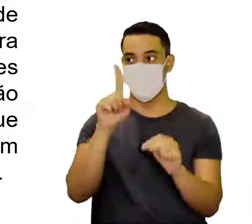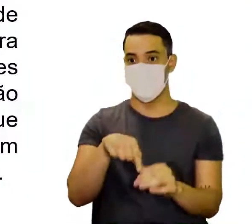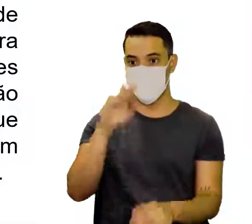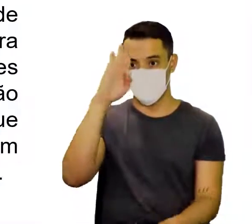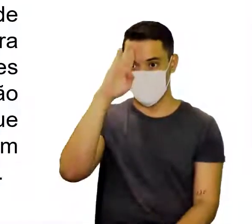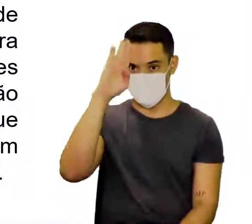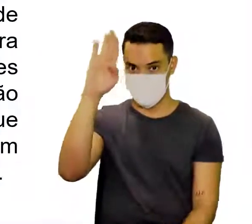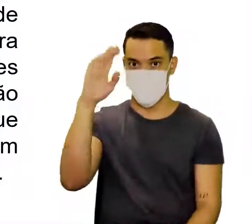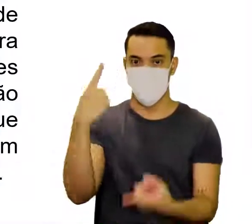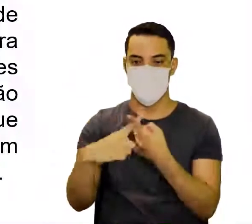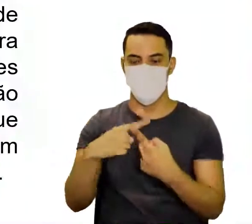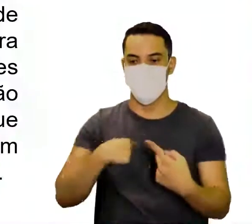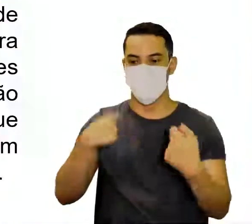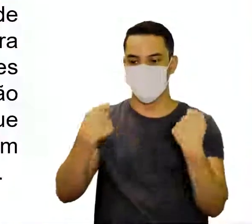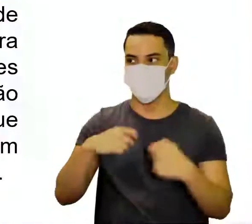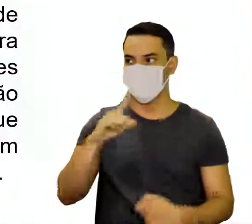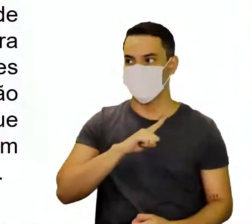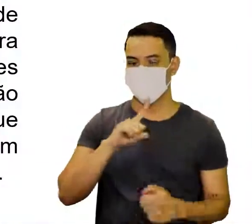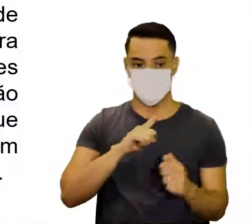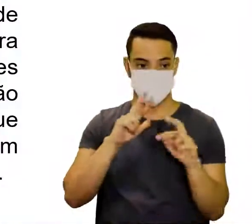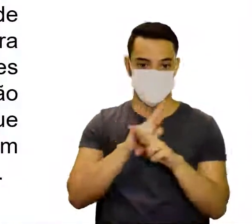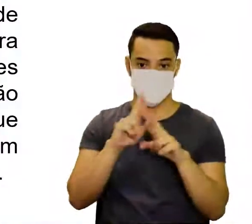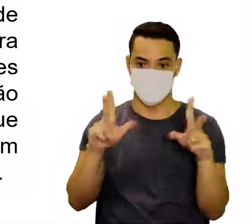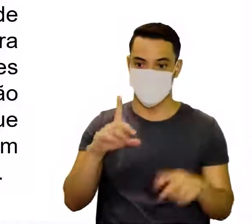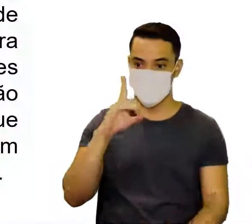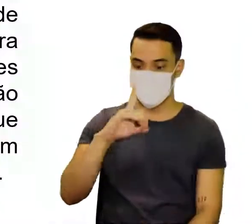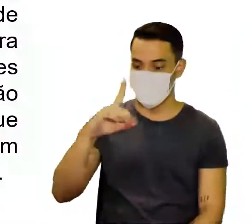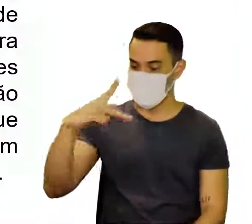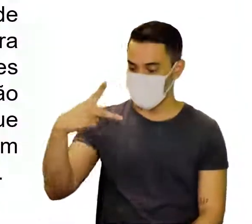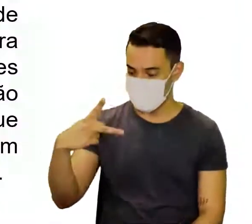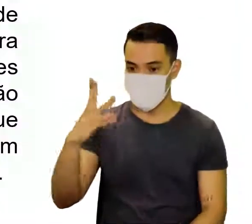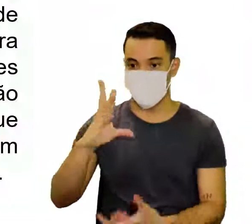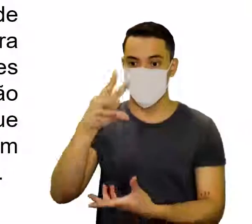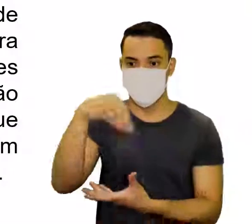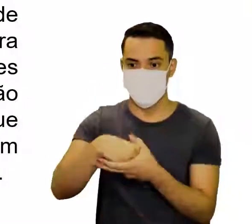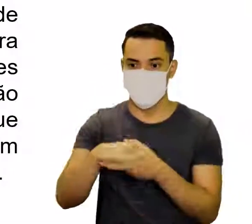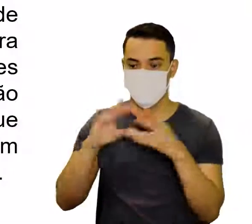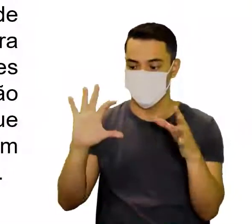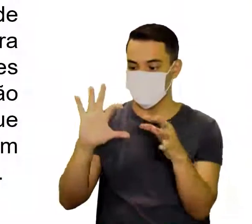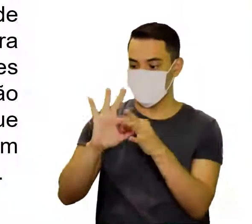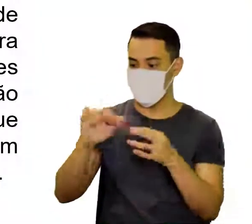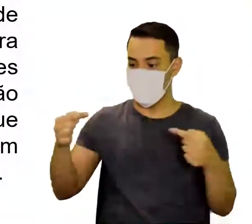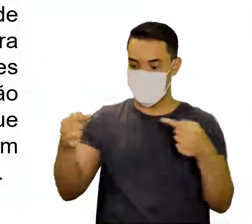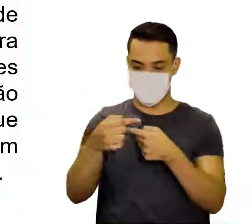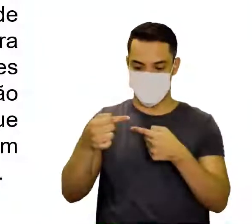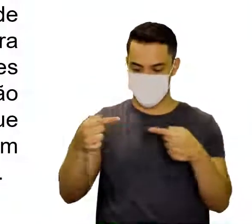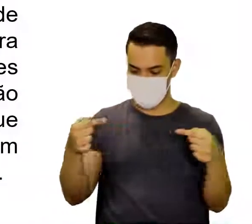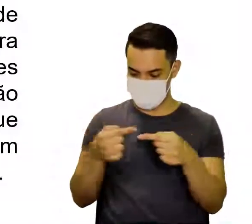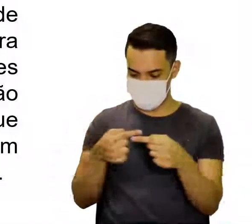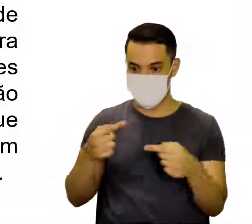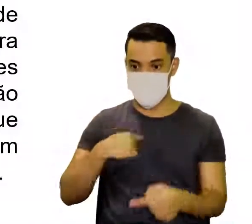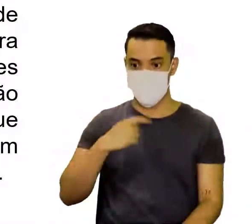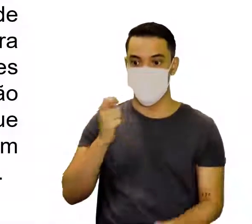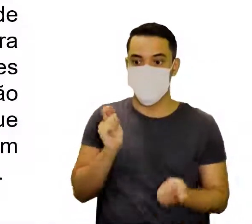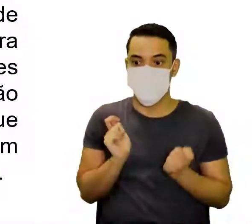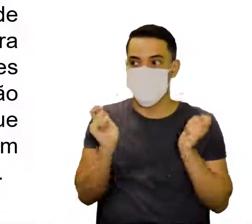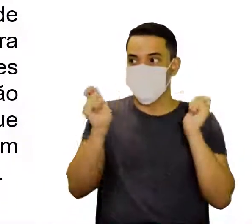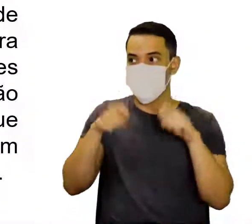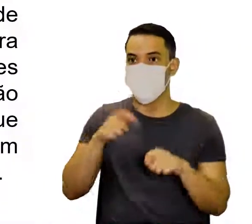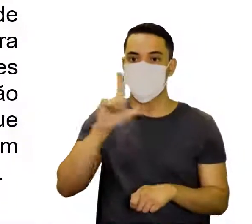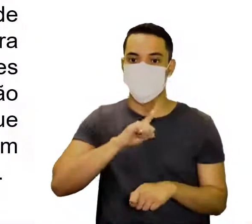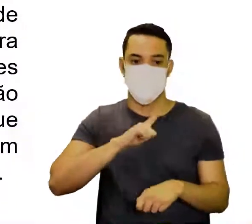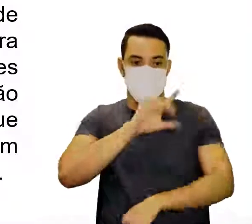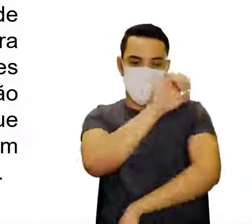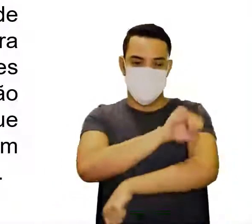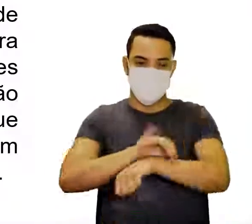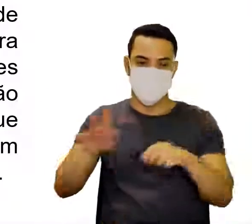pessoal? Eu tenho que ter diferença de potencial elétrico entre os polos de um condutor para eu ter orientação